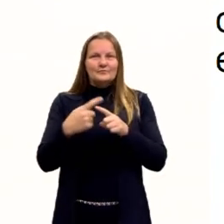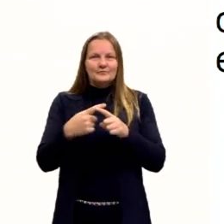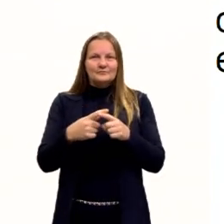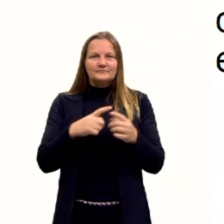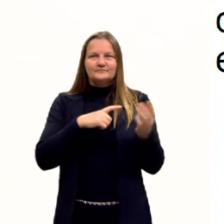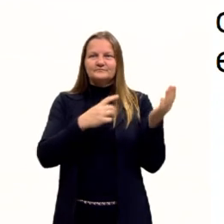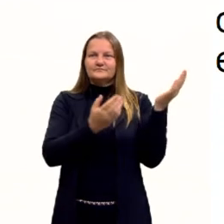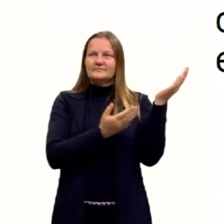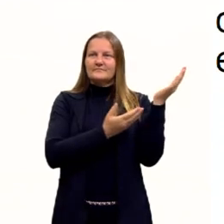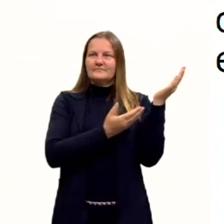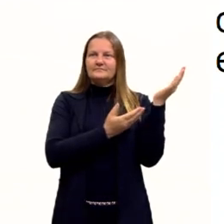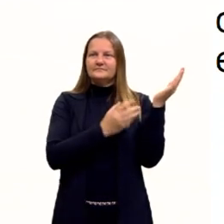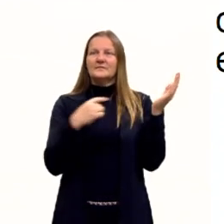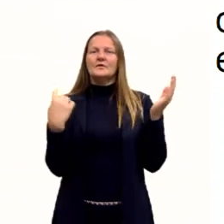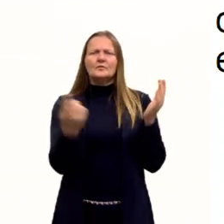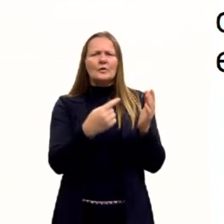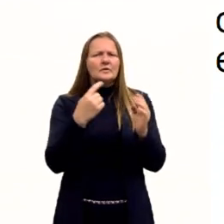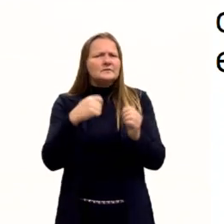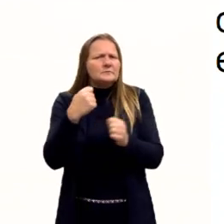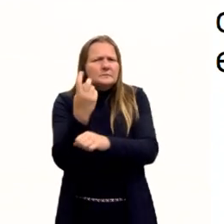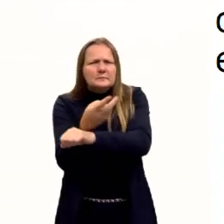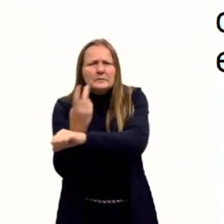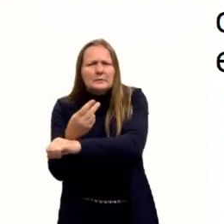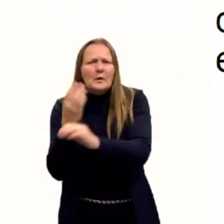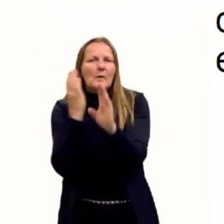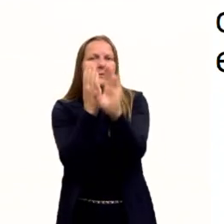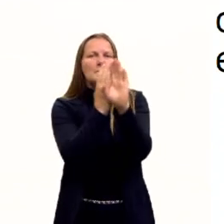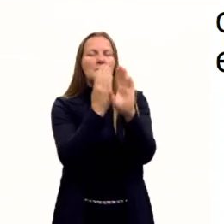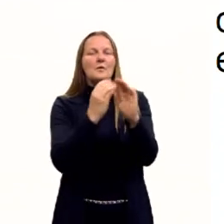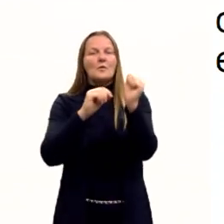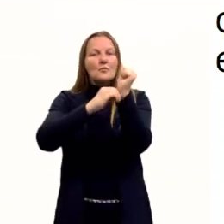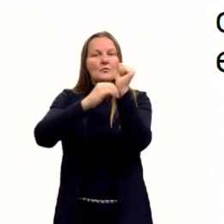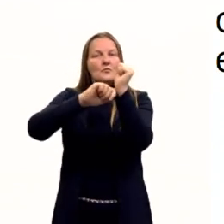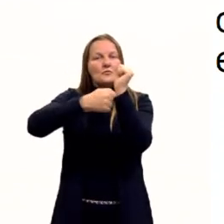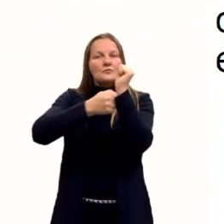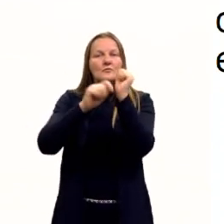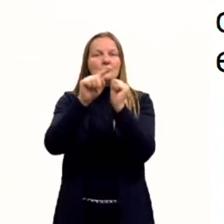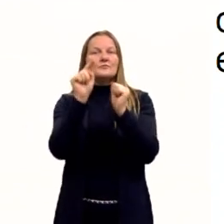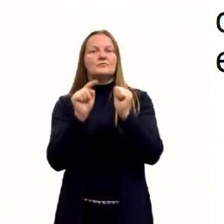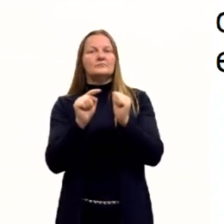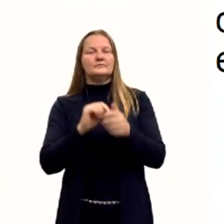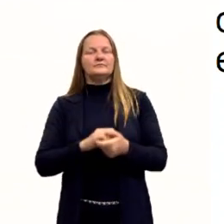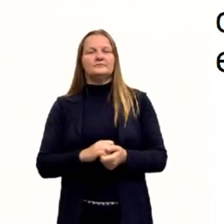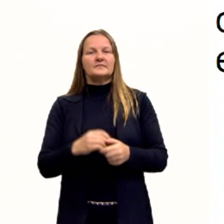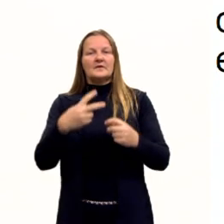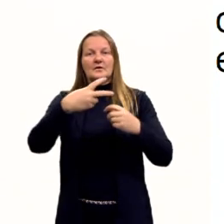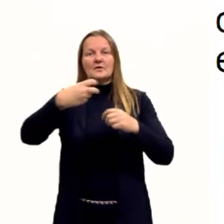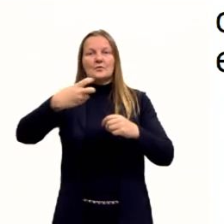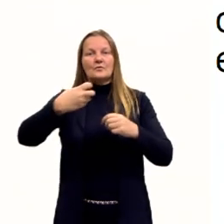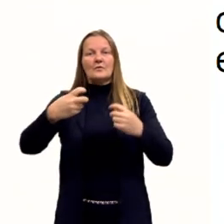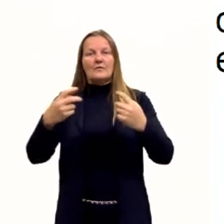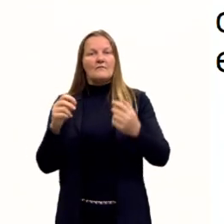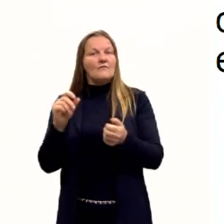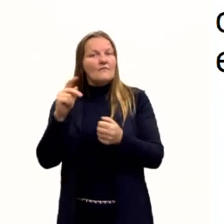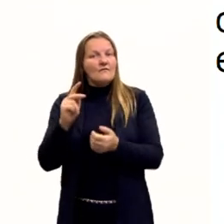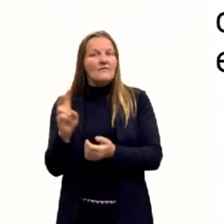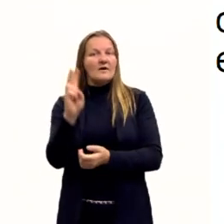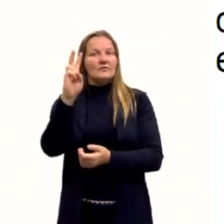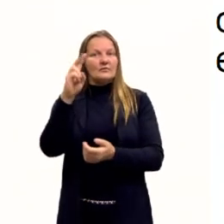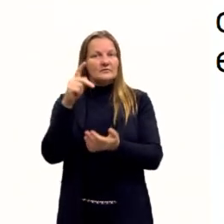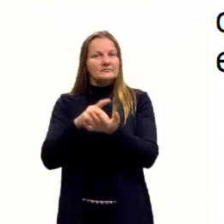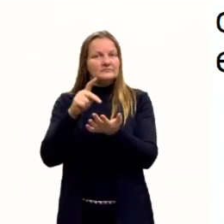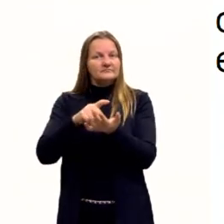e nós buscamos encontrar o valor para incógnita que faz com que a igualdade Então seja válida